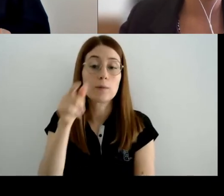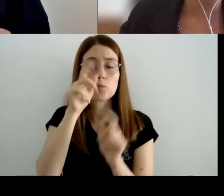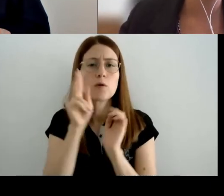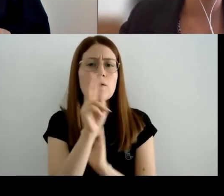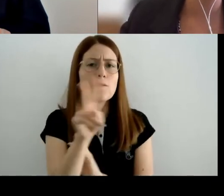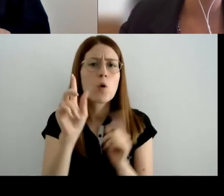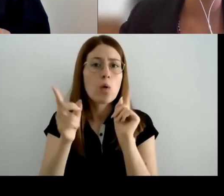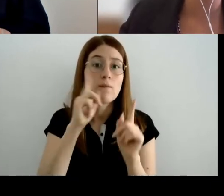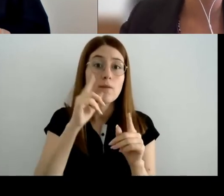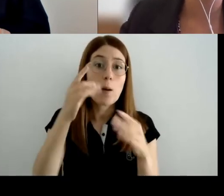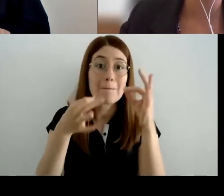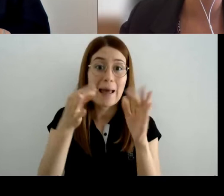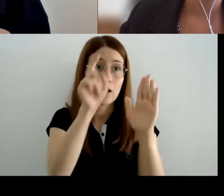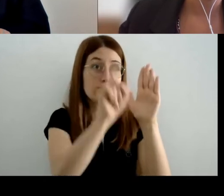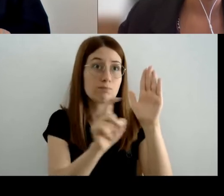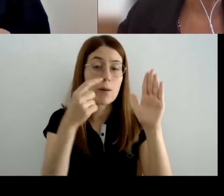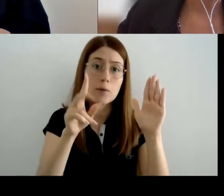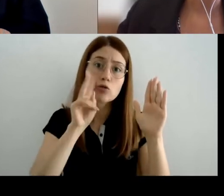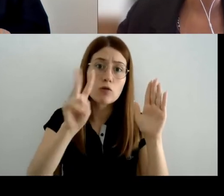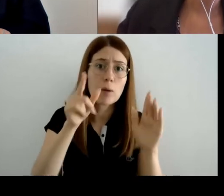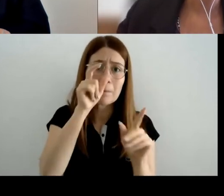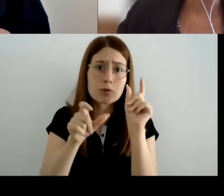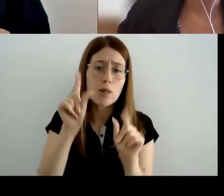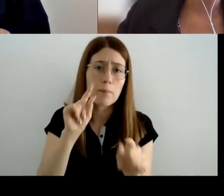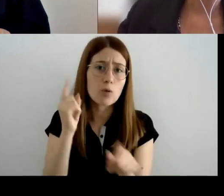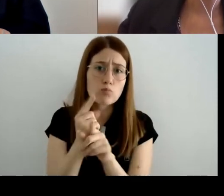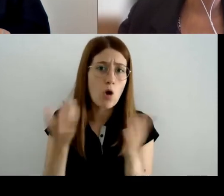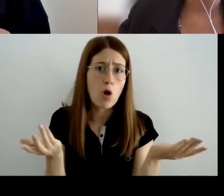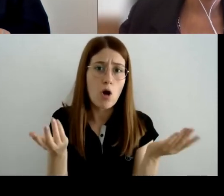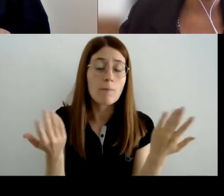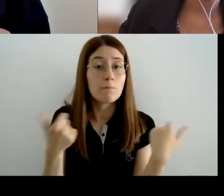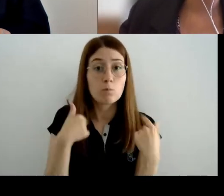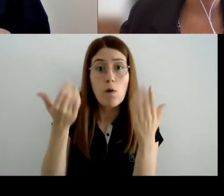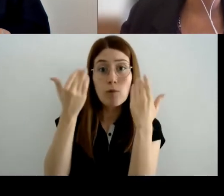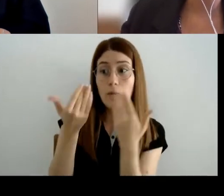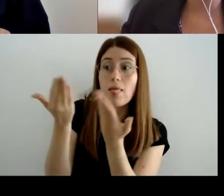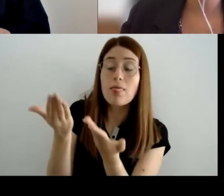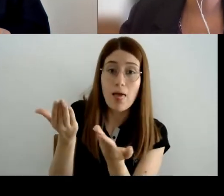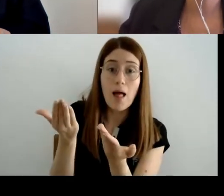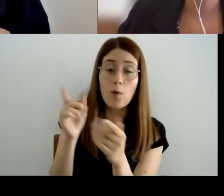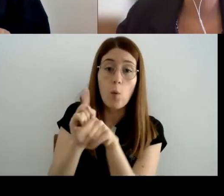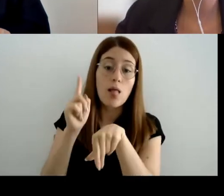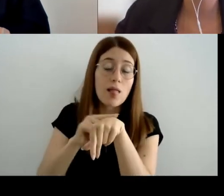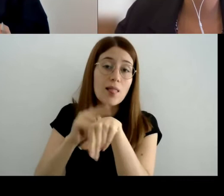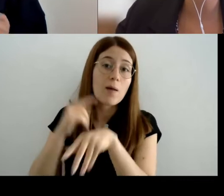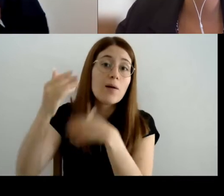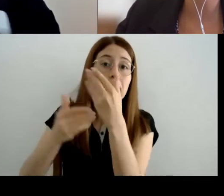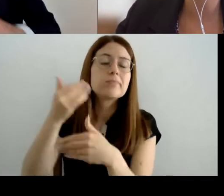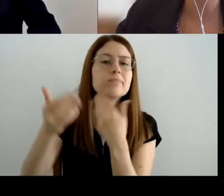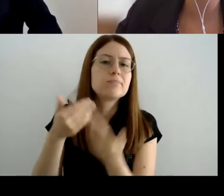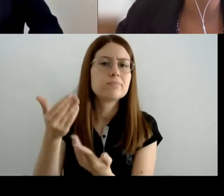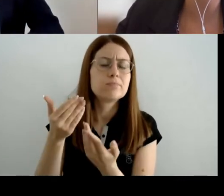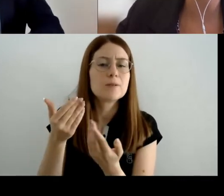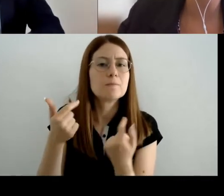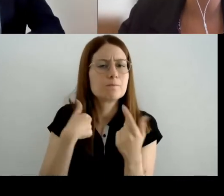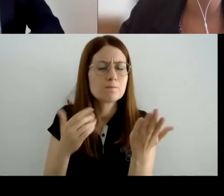Viram máquinas, mas viram pessoas. E o que nós quisemos dizer com isso, e com o passar do tempo continua a ter esse